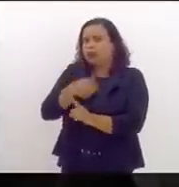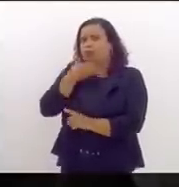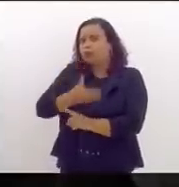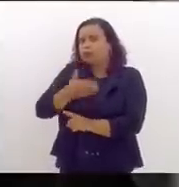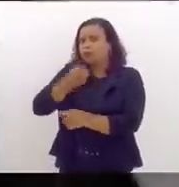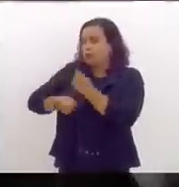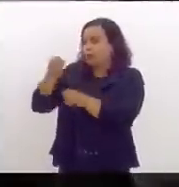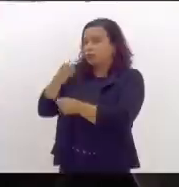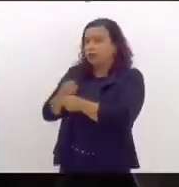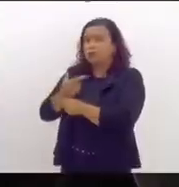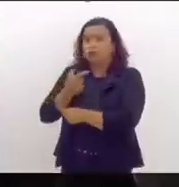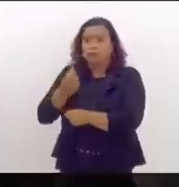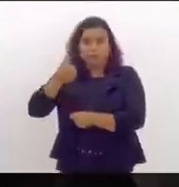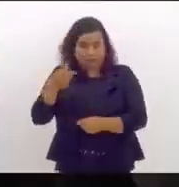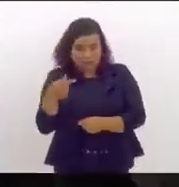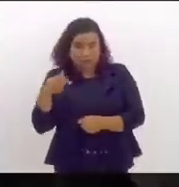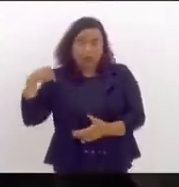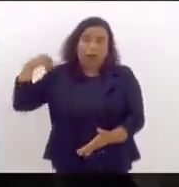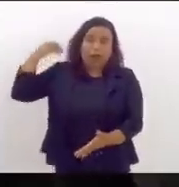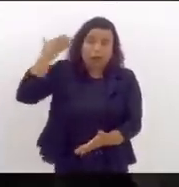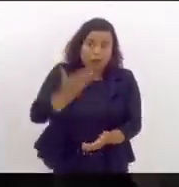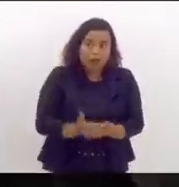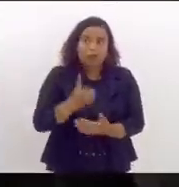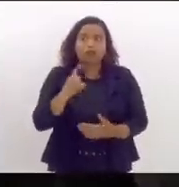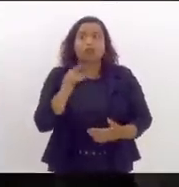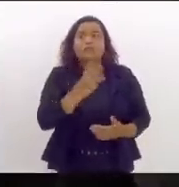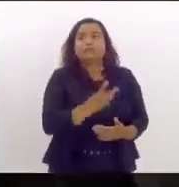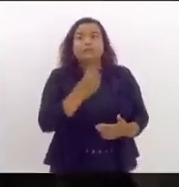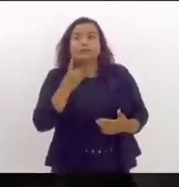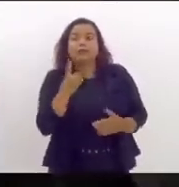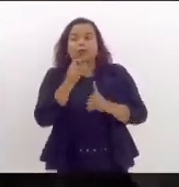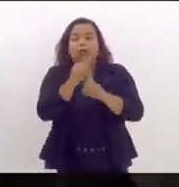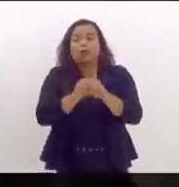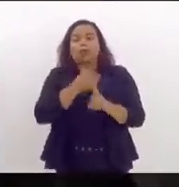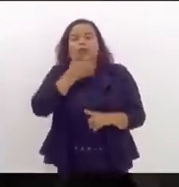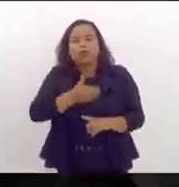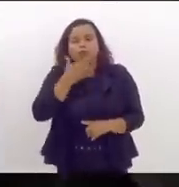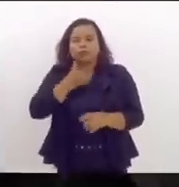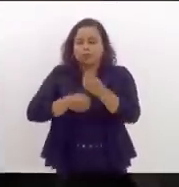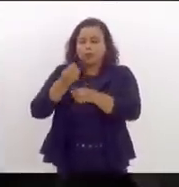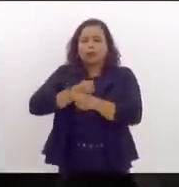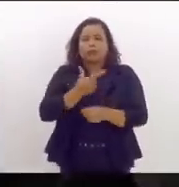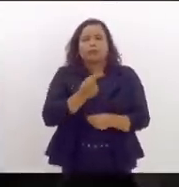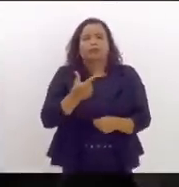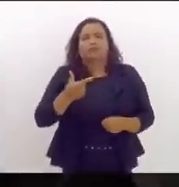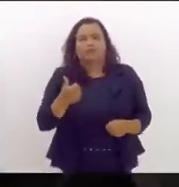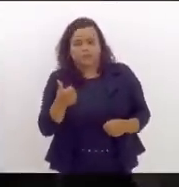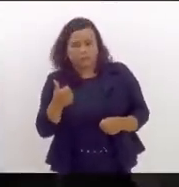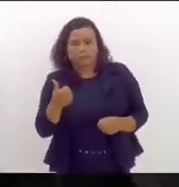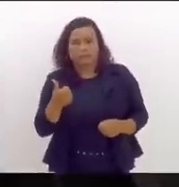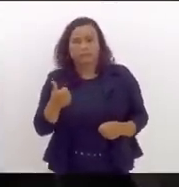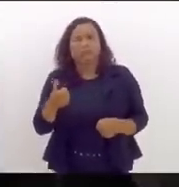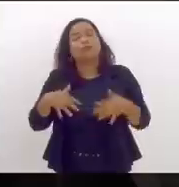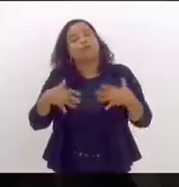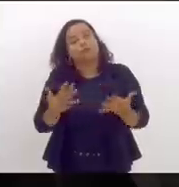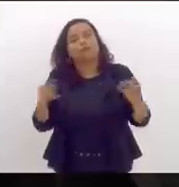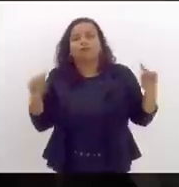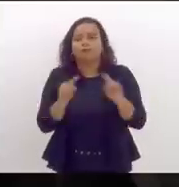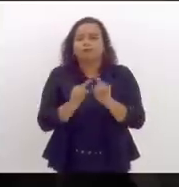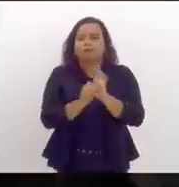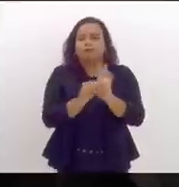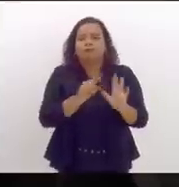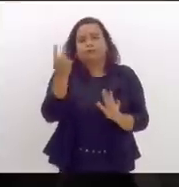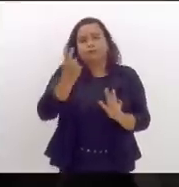até 31 de Dezembro de 2021 considerando disposto no inciso